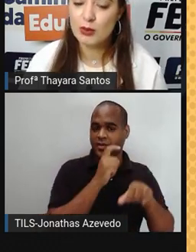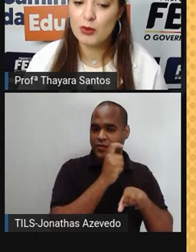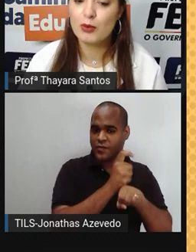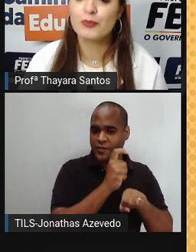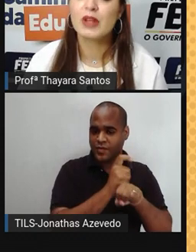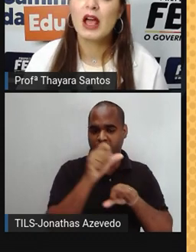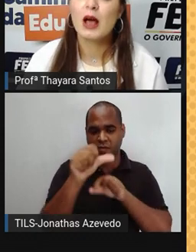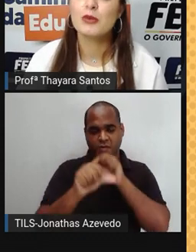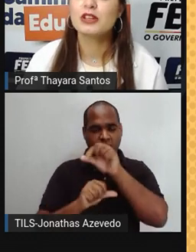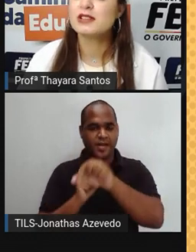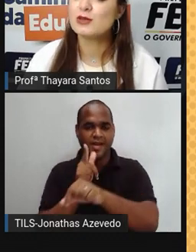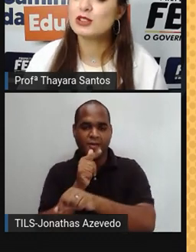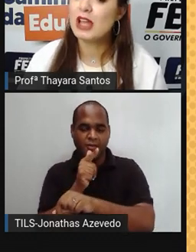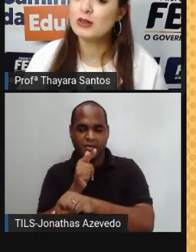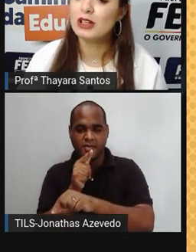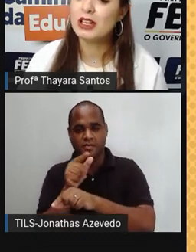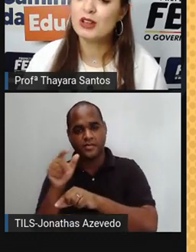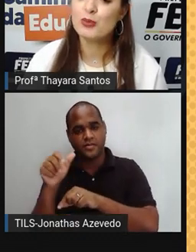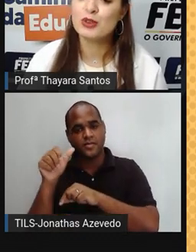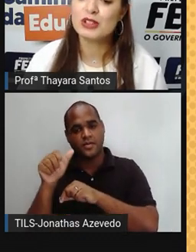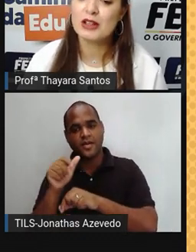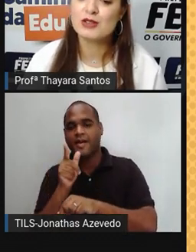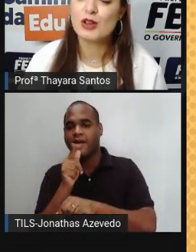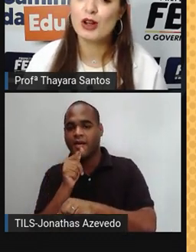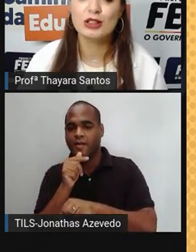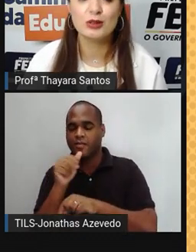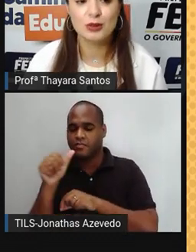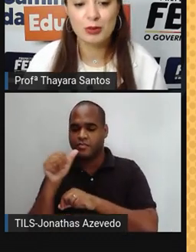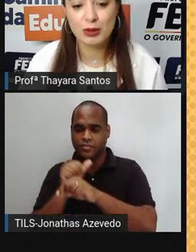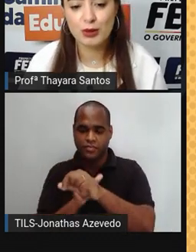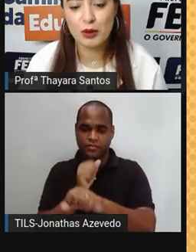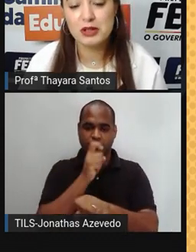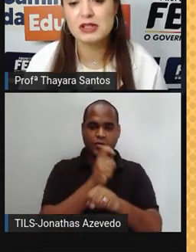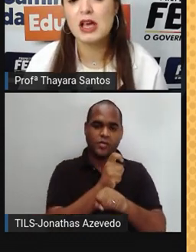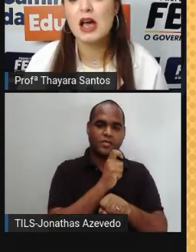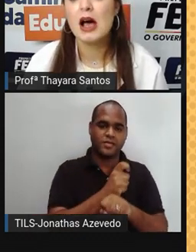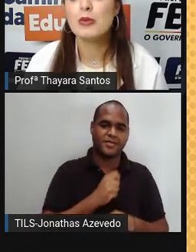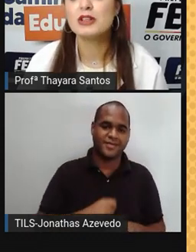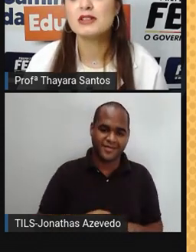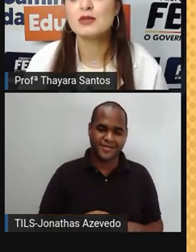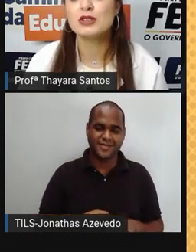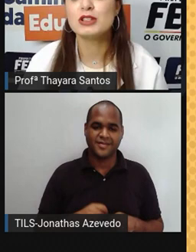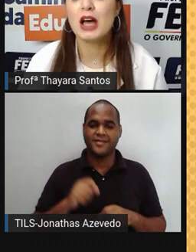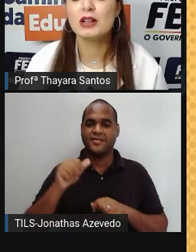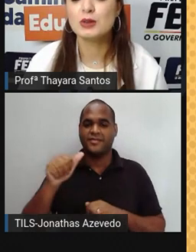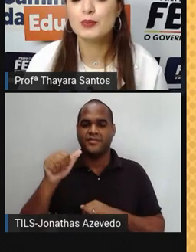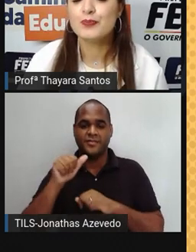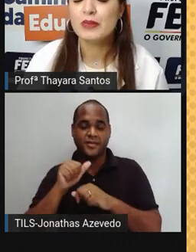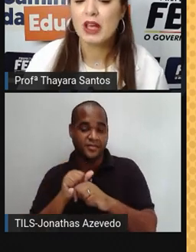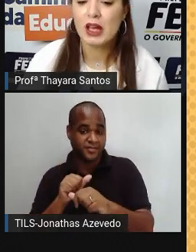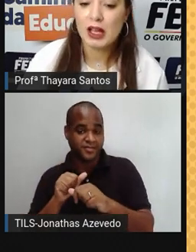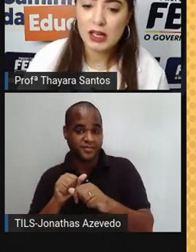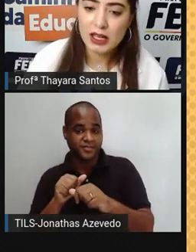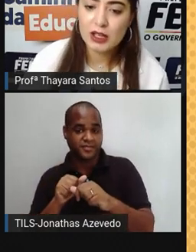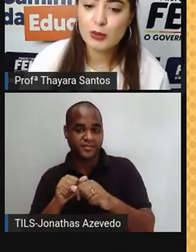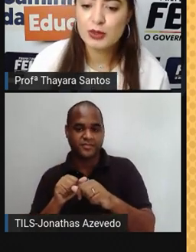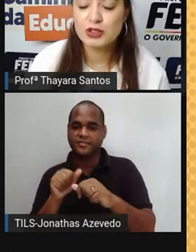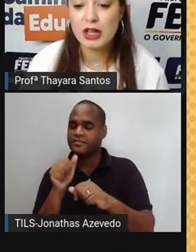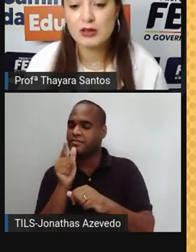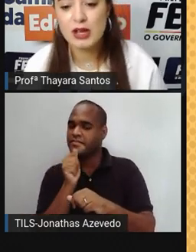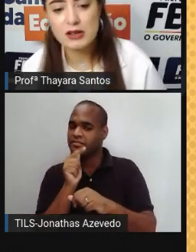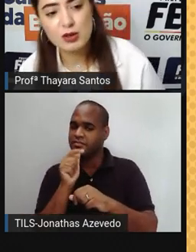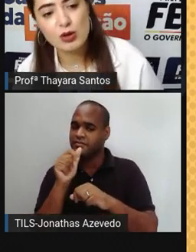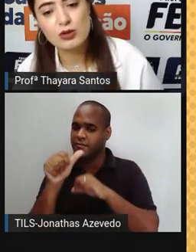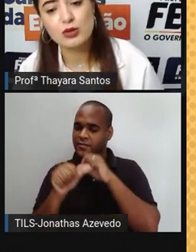número um a mudança do estado líquido para o estado sólido número dois a mudança do estado líquido